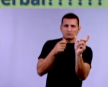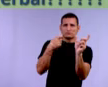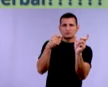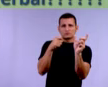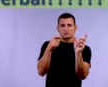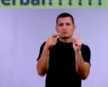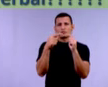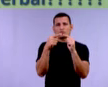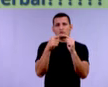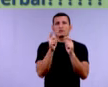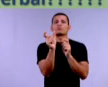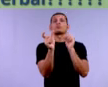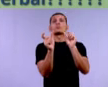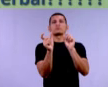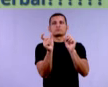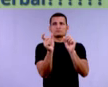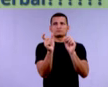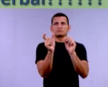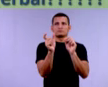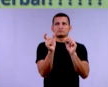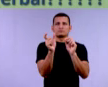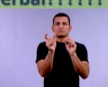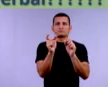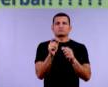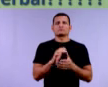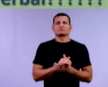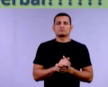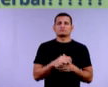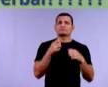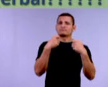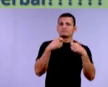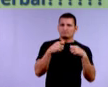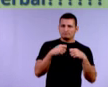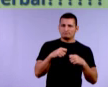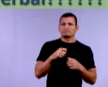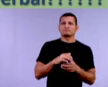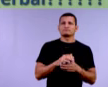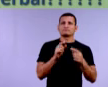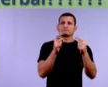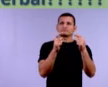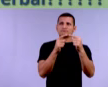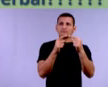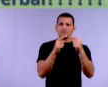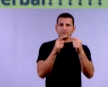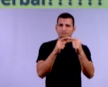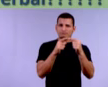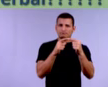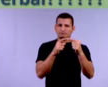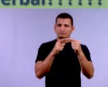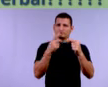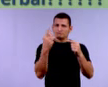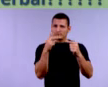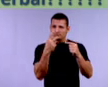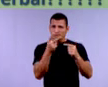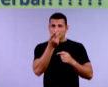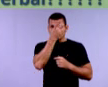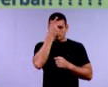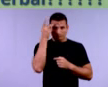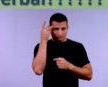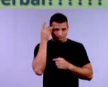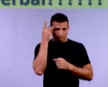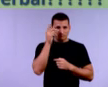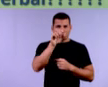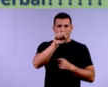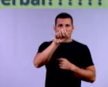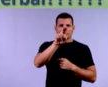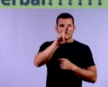quê? Bem, nós colocamos que o verbo precisa combinar com o seu sujeito.